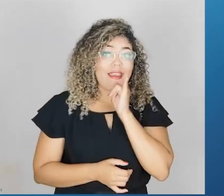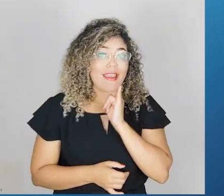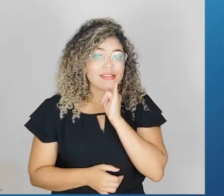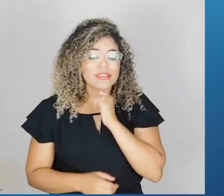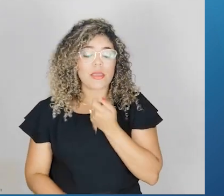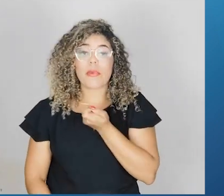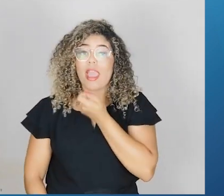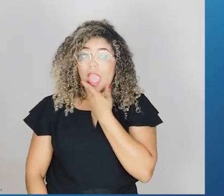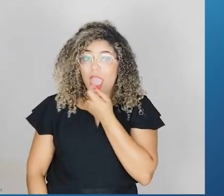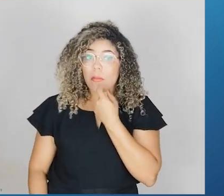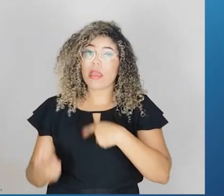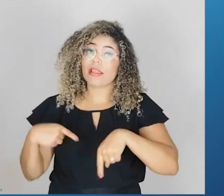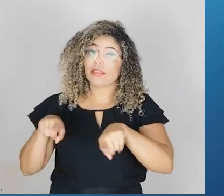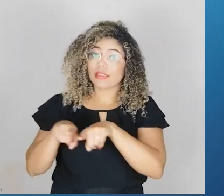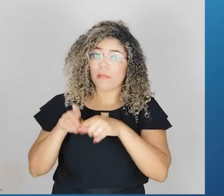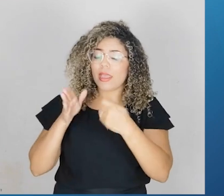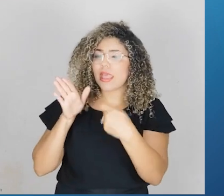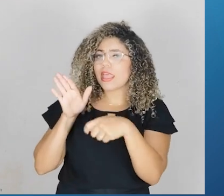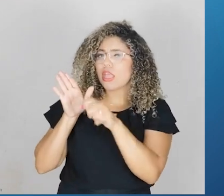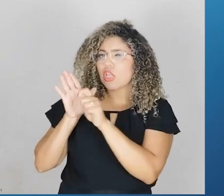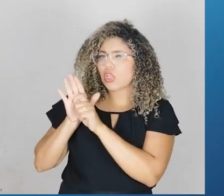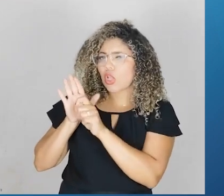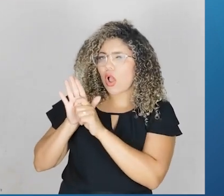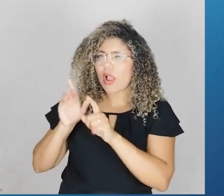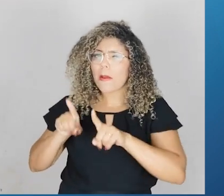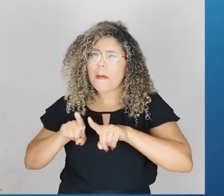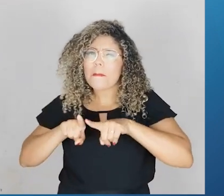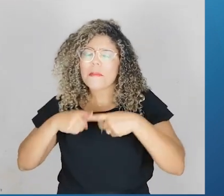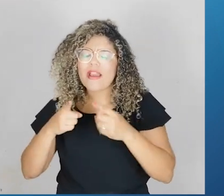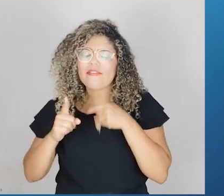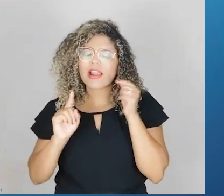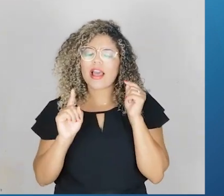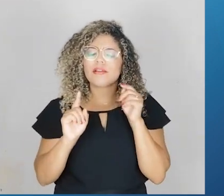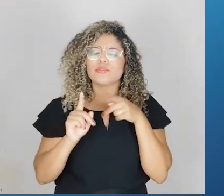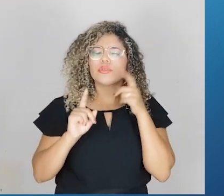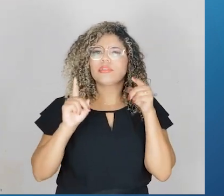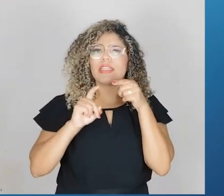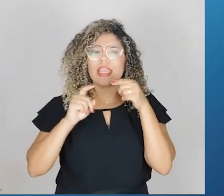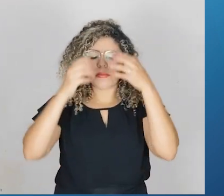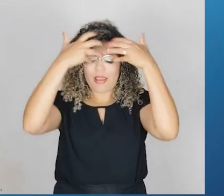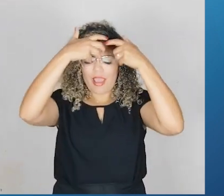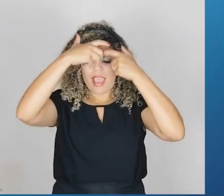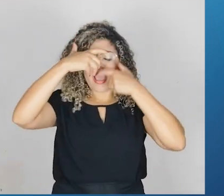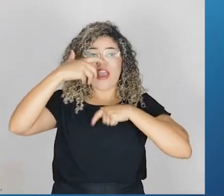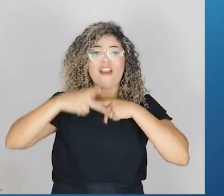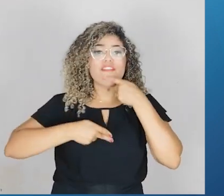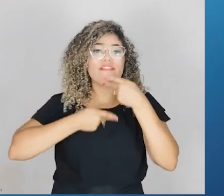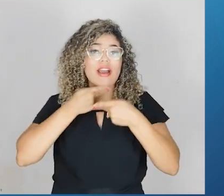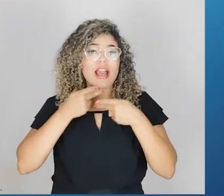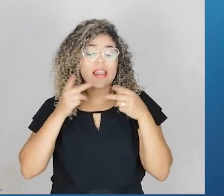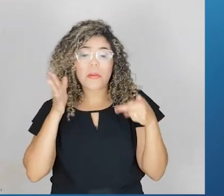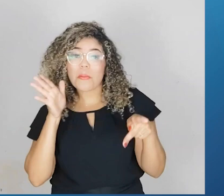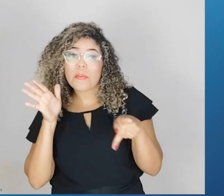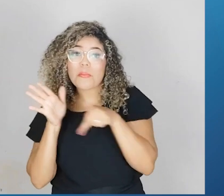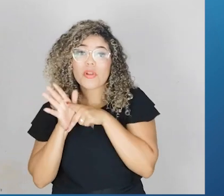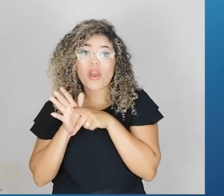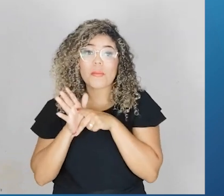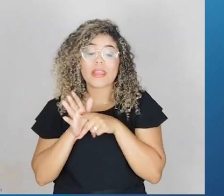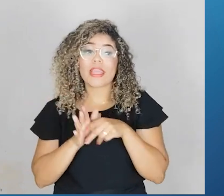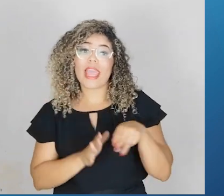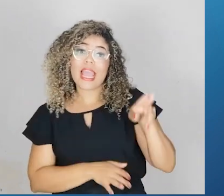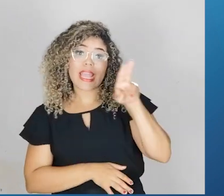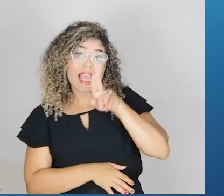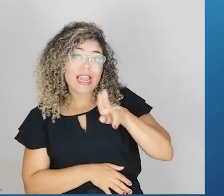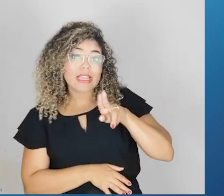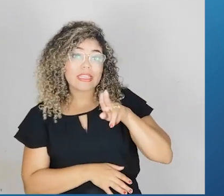exemplo, são drogas. Mas quando nós falamos em drogas no sentido de ação no sistema nervoso, estamos falando especificamente daquelas substâncias